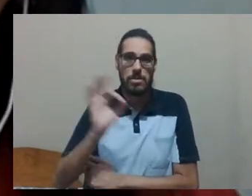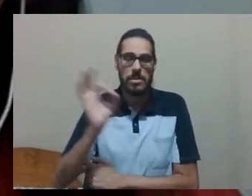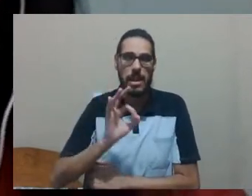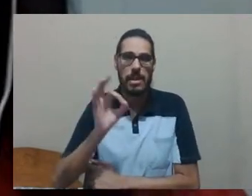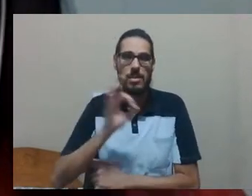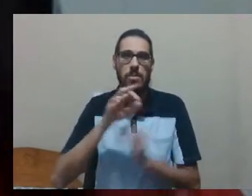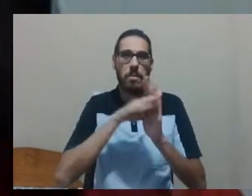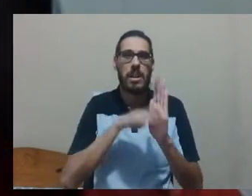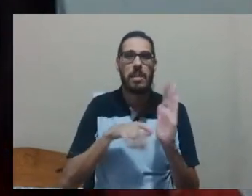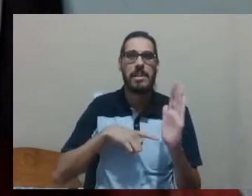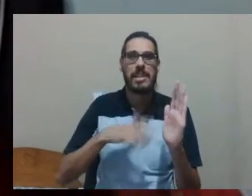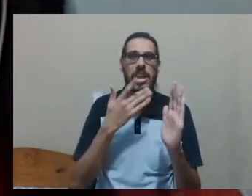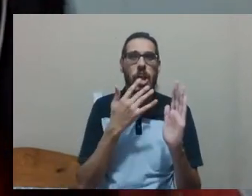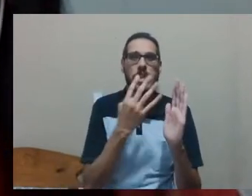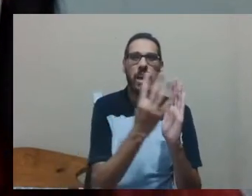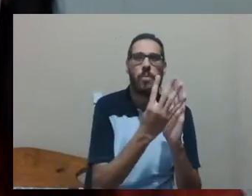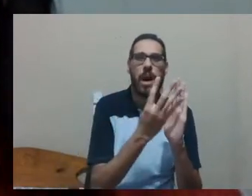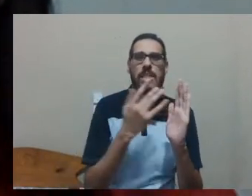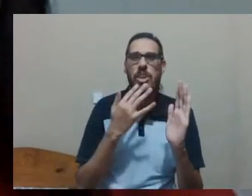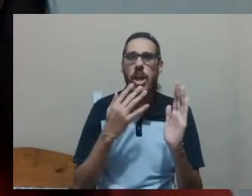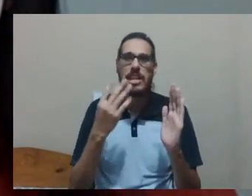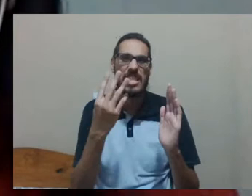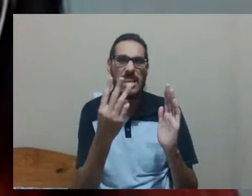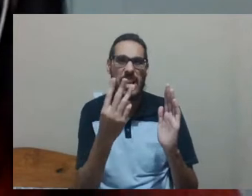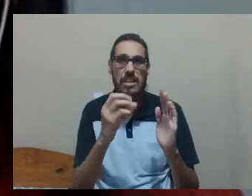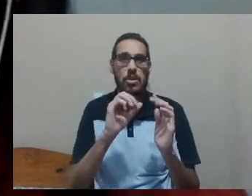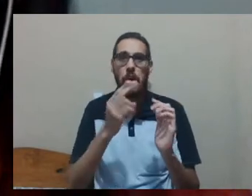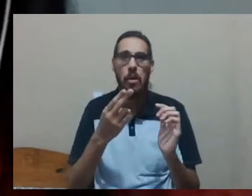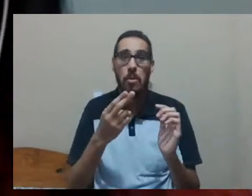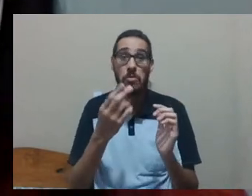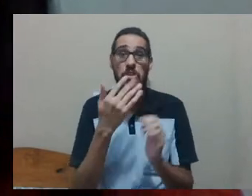3, ou que ainda não tem nota. E também